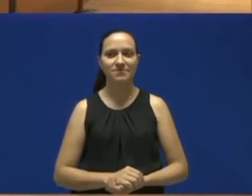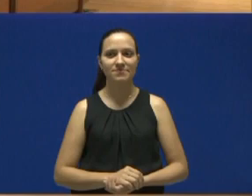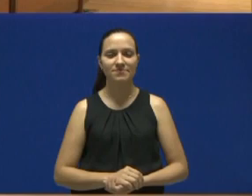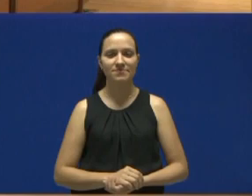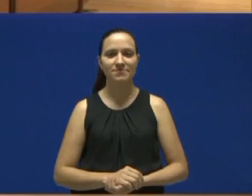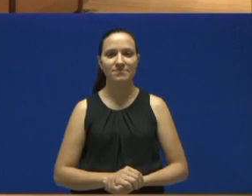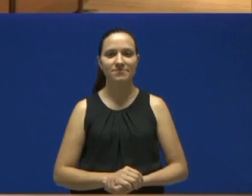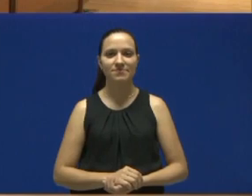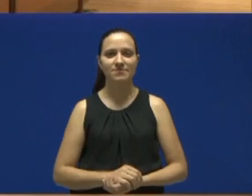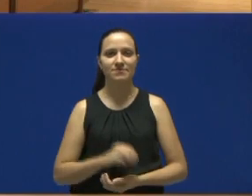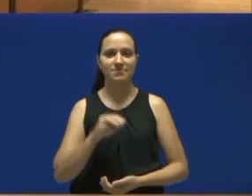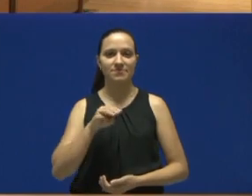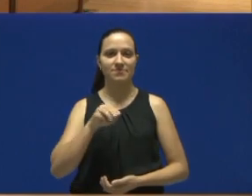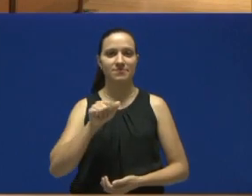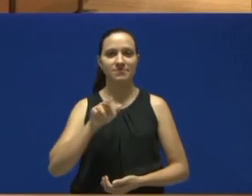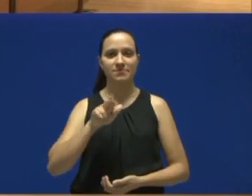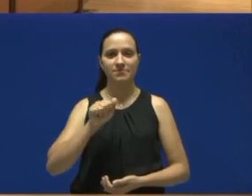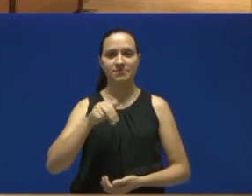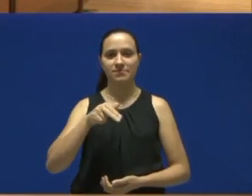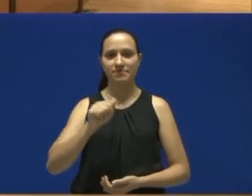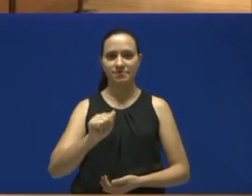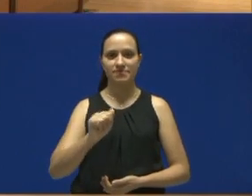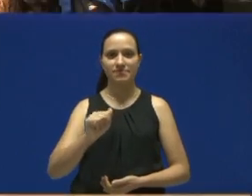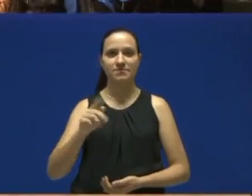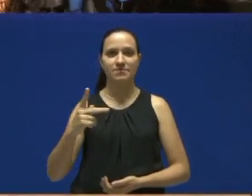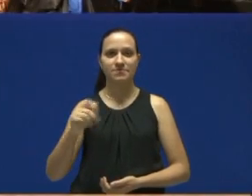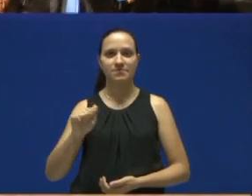mariana de paula marques